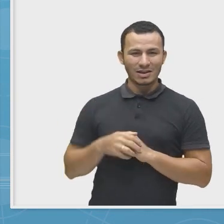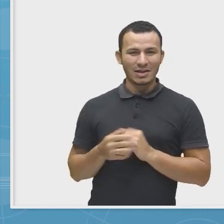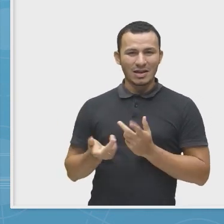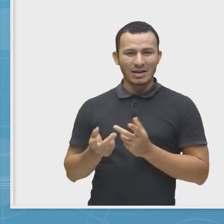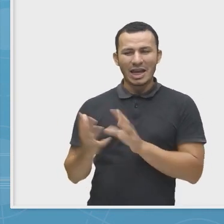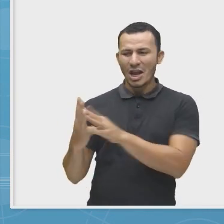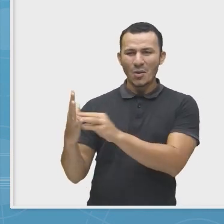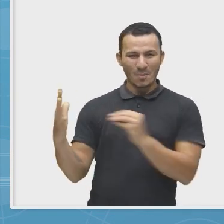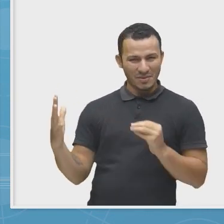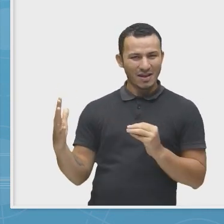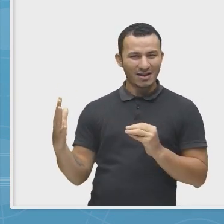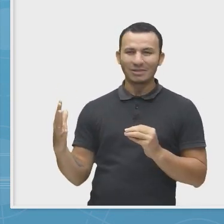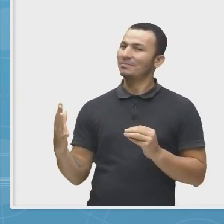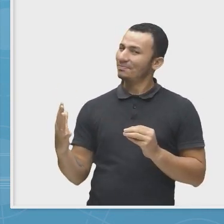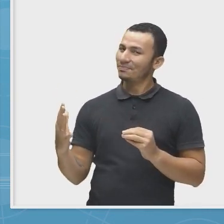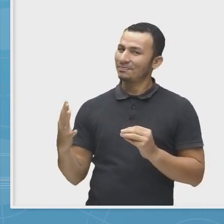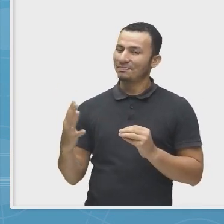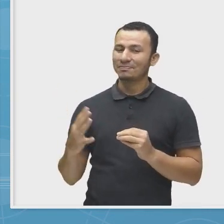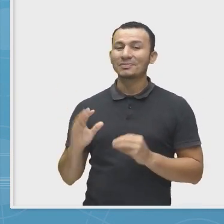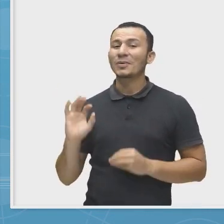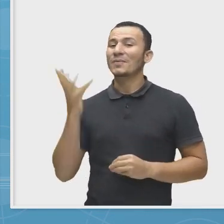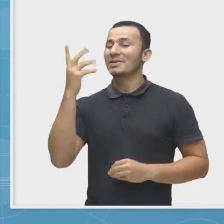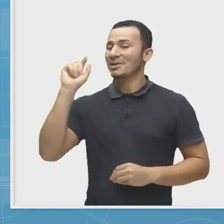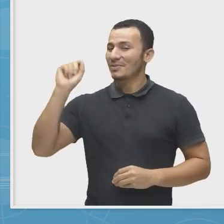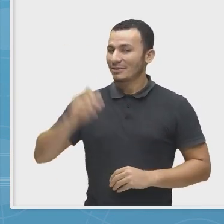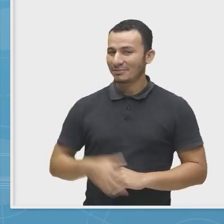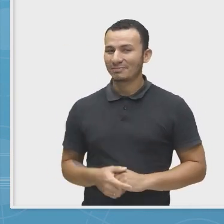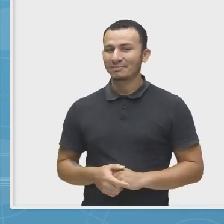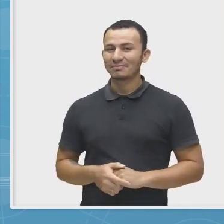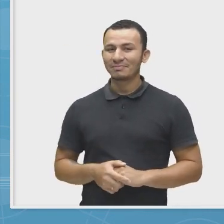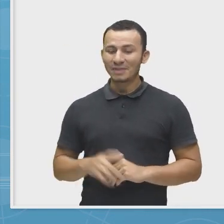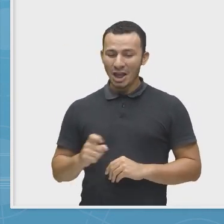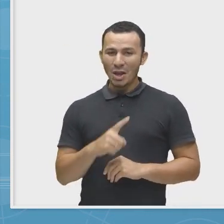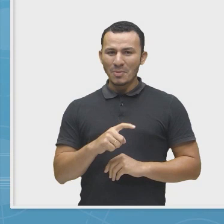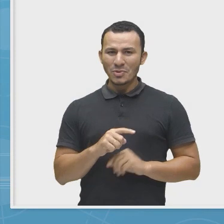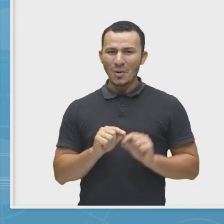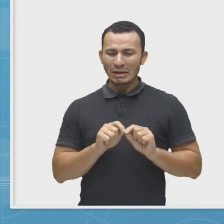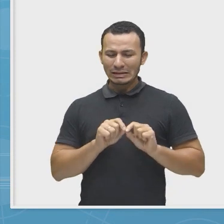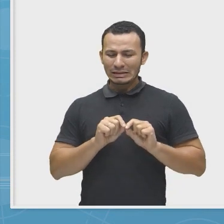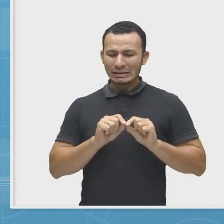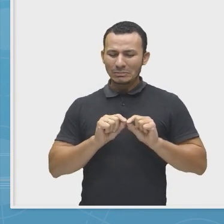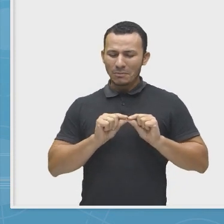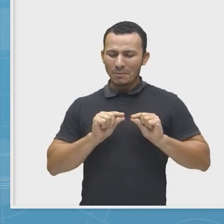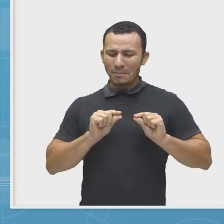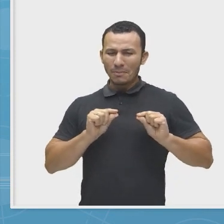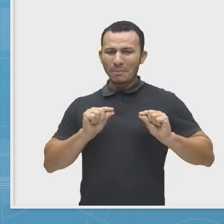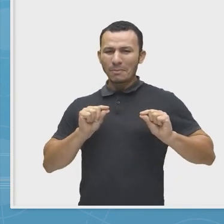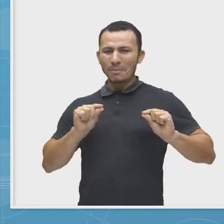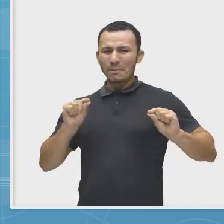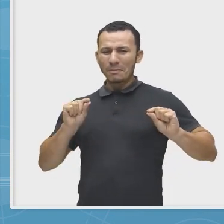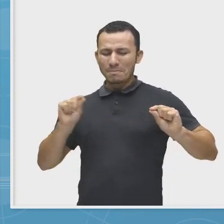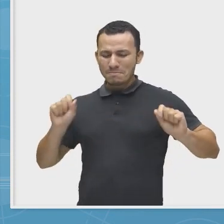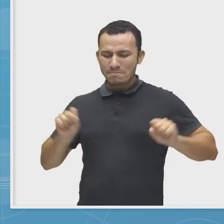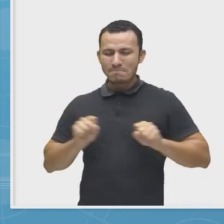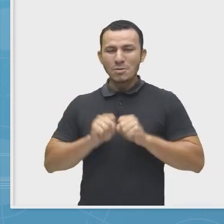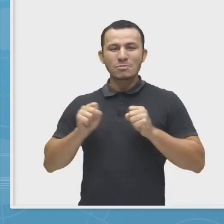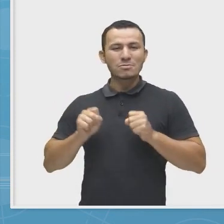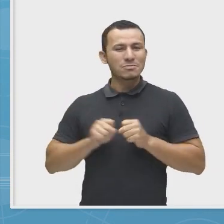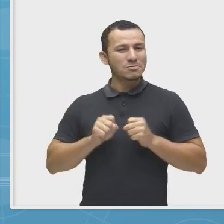à serpente. E o que foi que aconteceu? Ela se esticou, né, de uma maneira